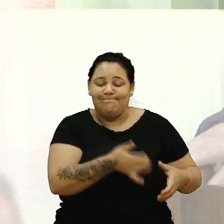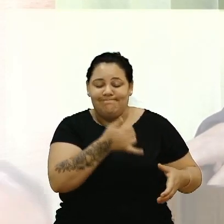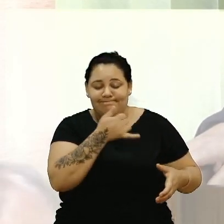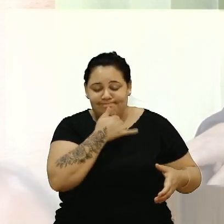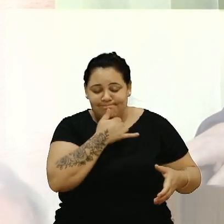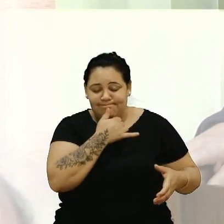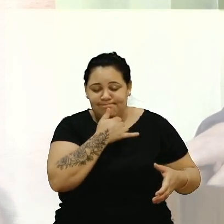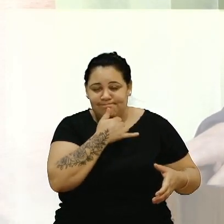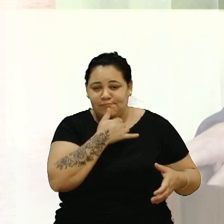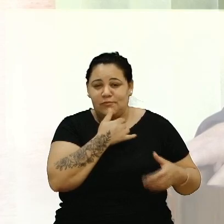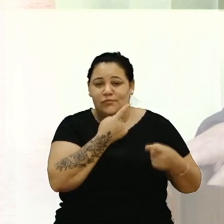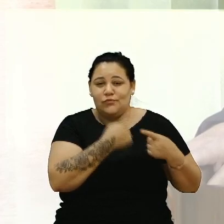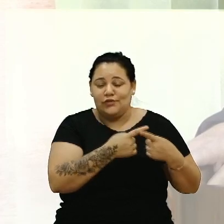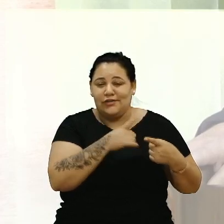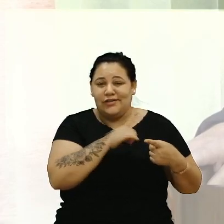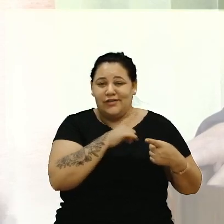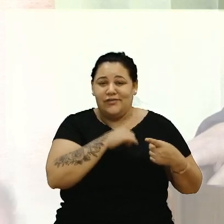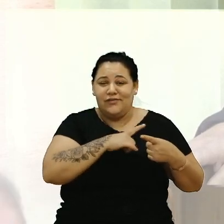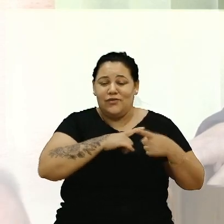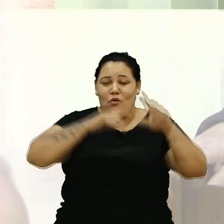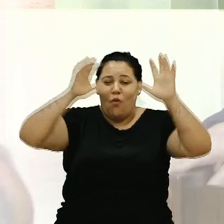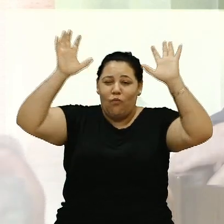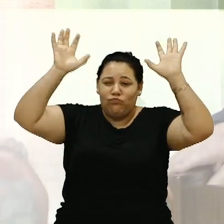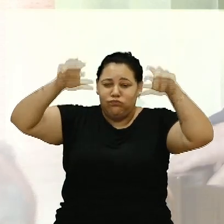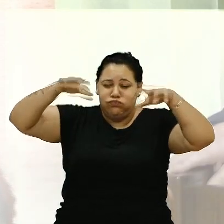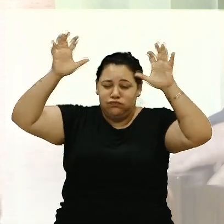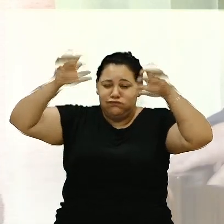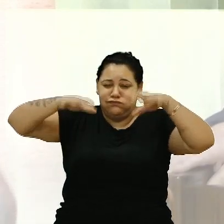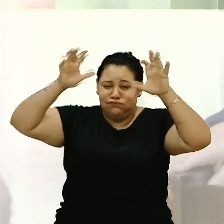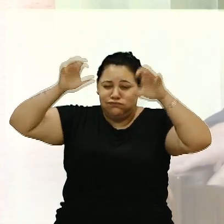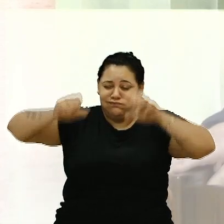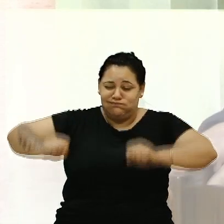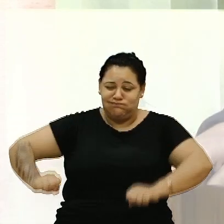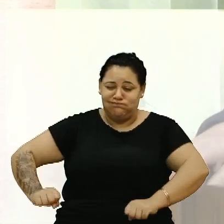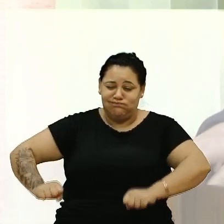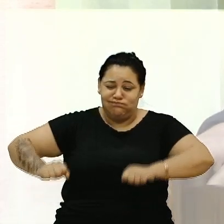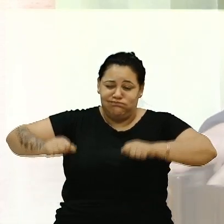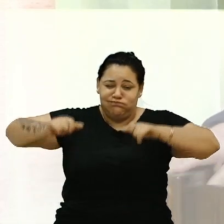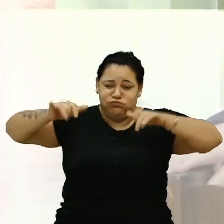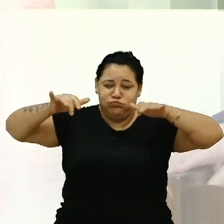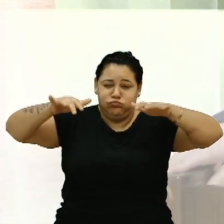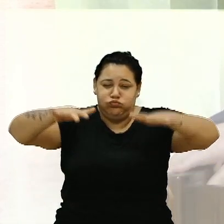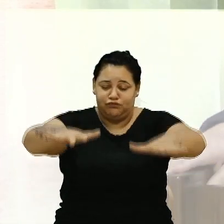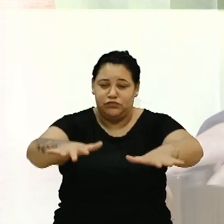uma enchente que aconteceu exatamente há 83 anos atrás, em